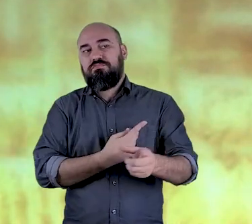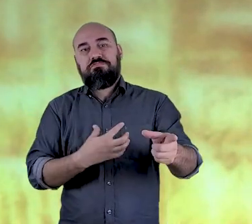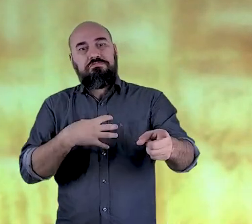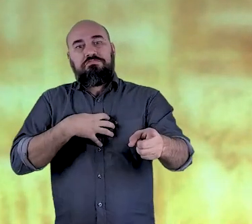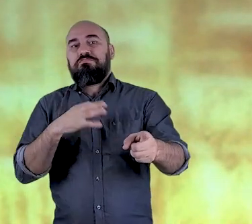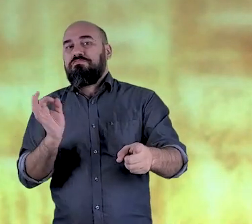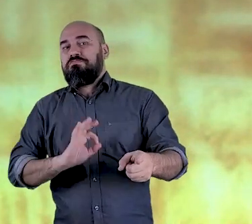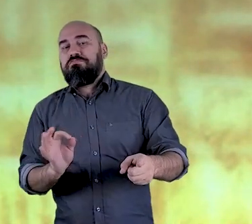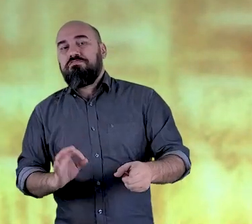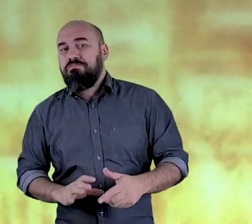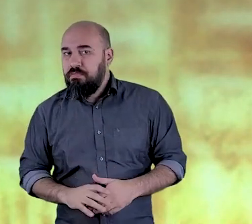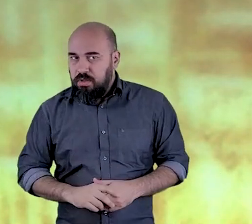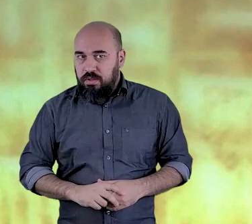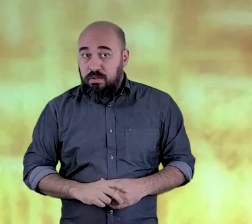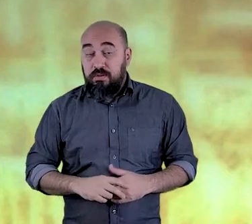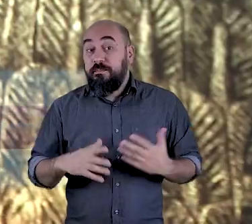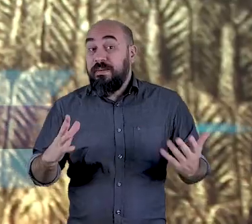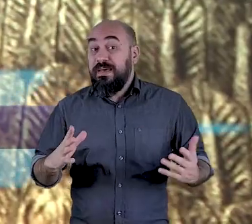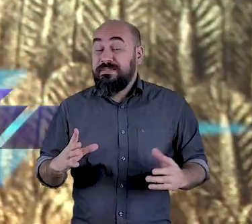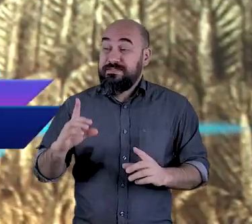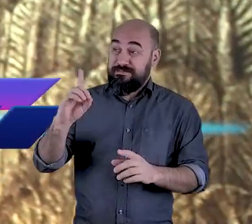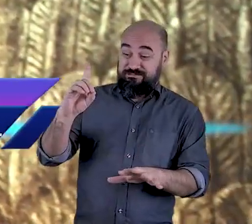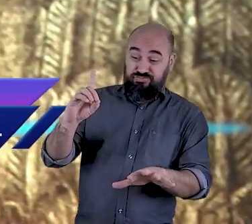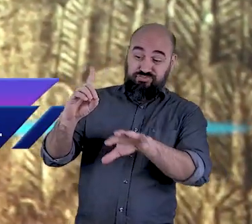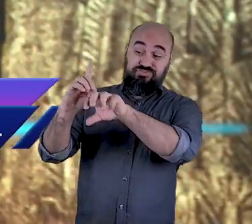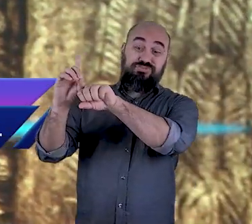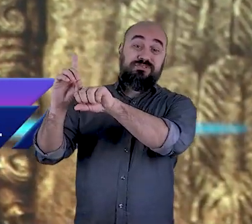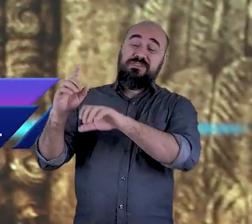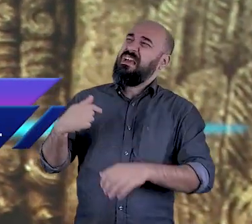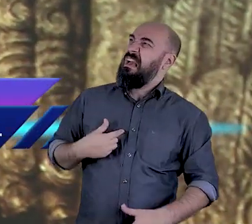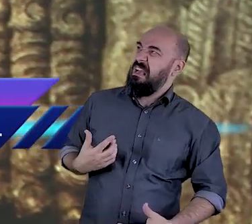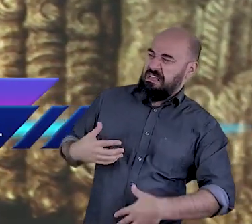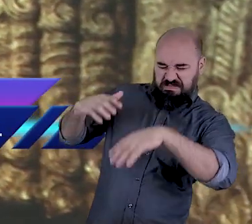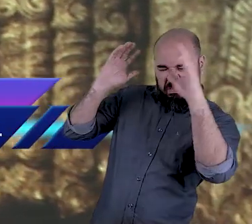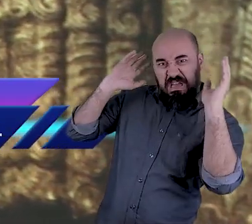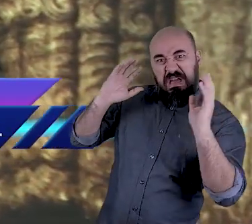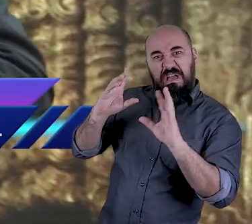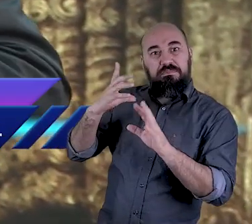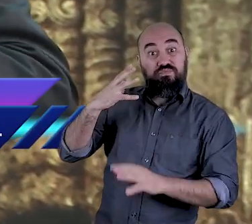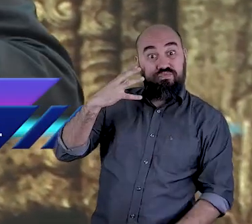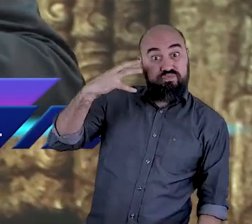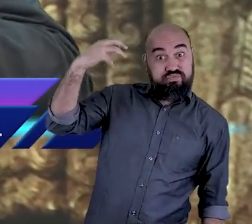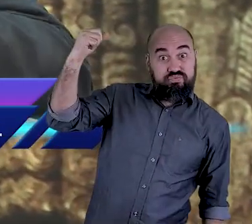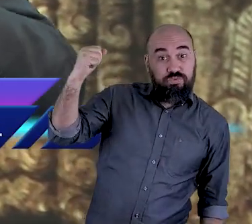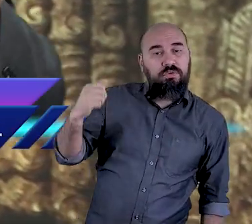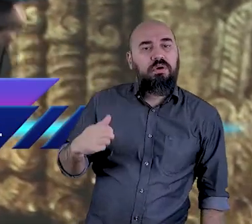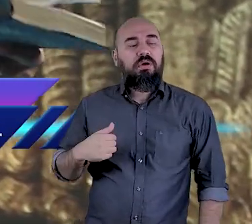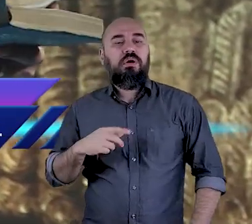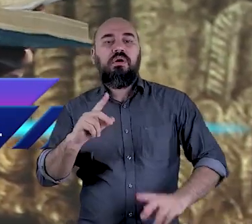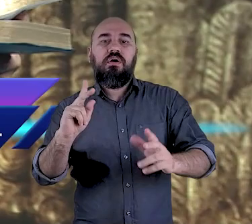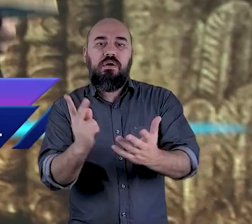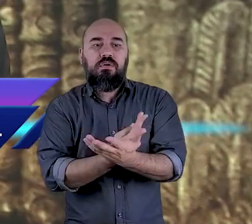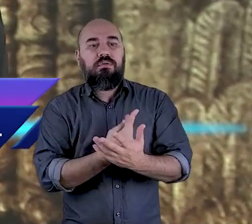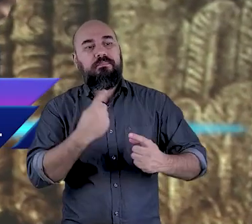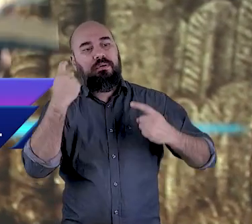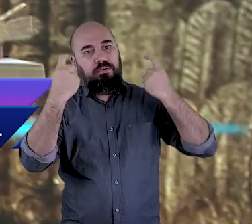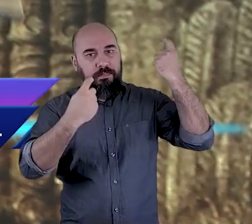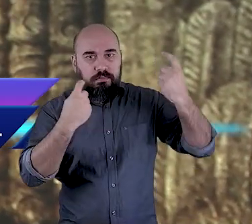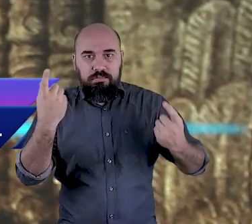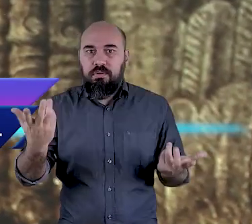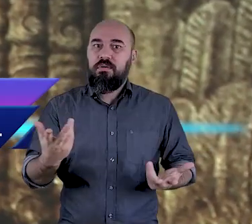passa a fazer parte Deus é tão amoroso que não pode gerar nos seres humanos